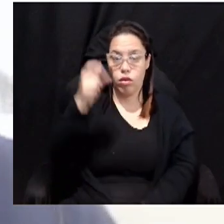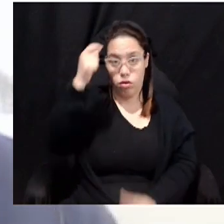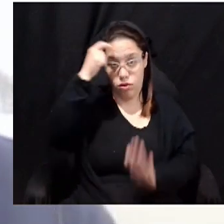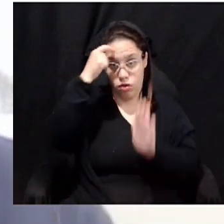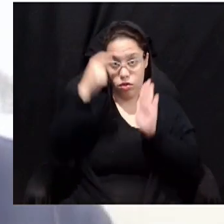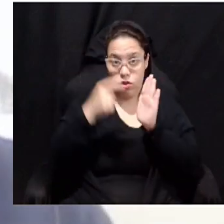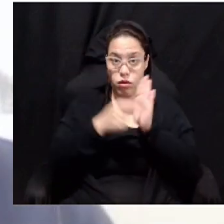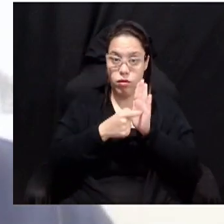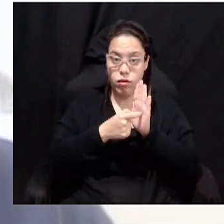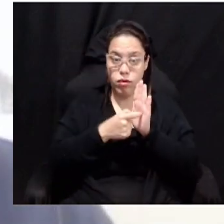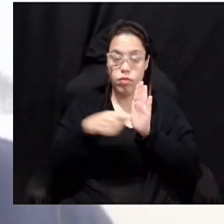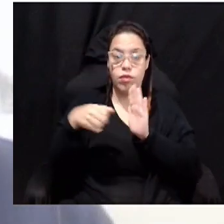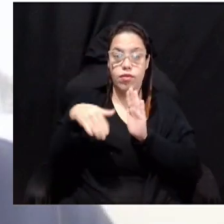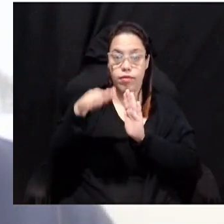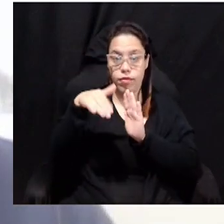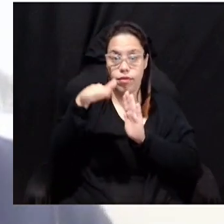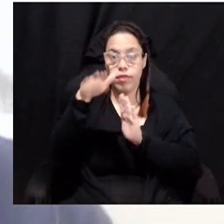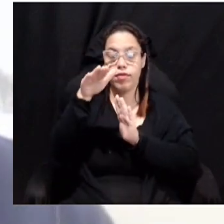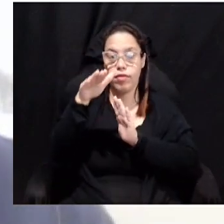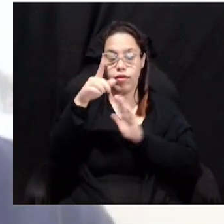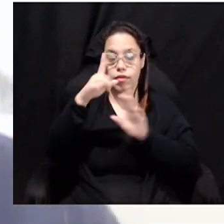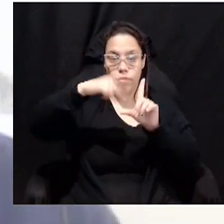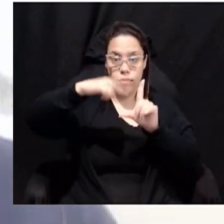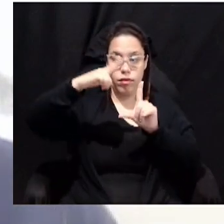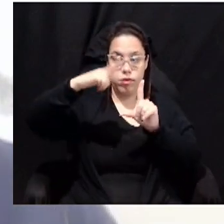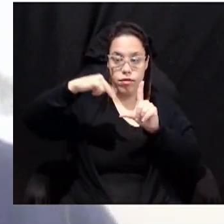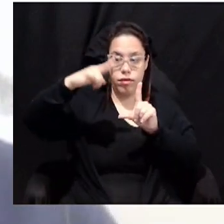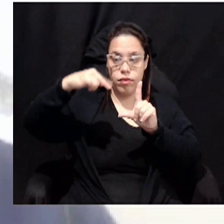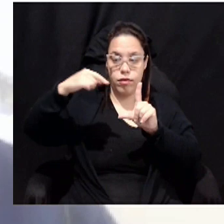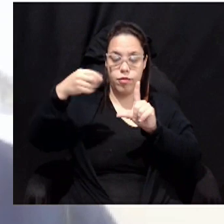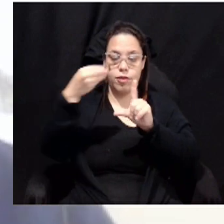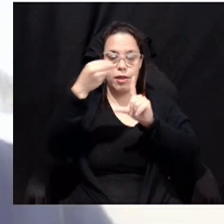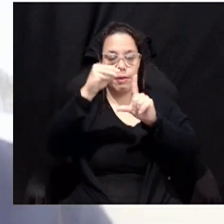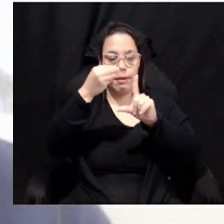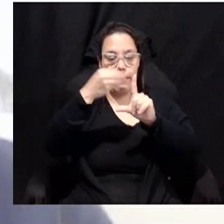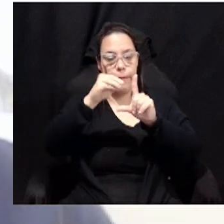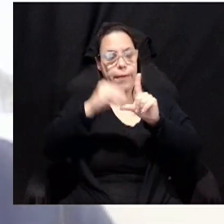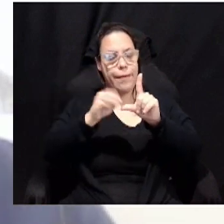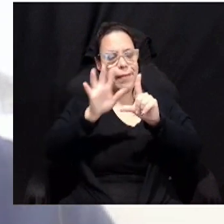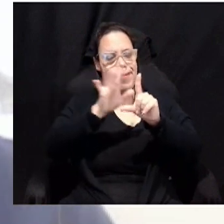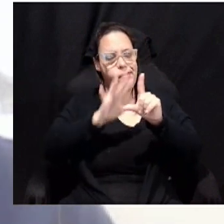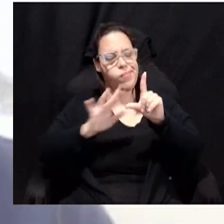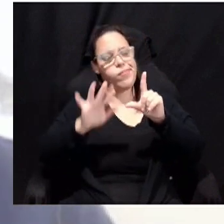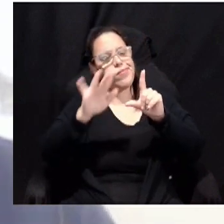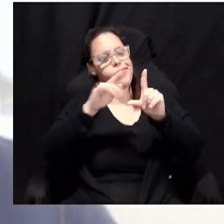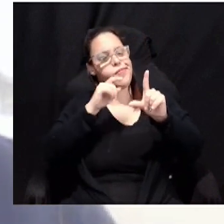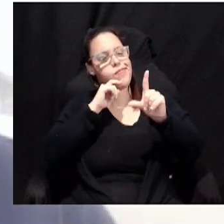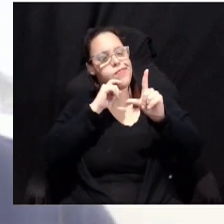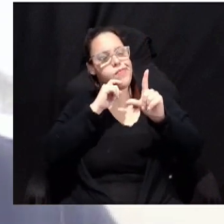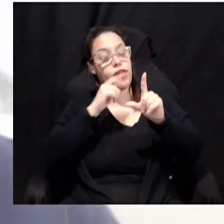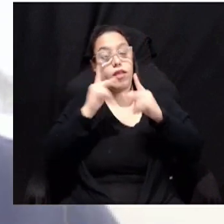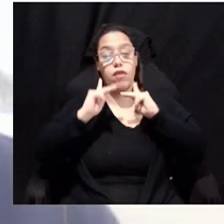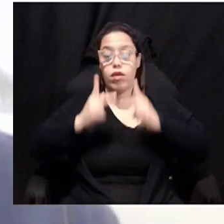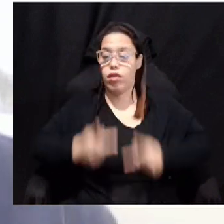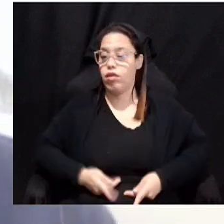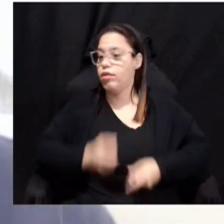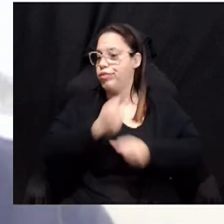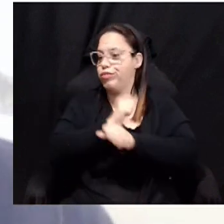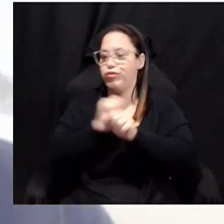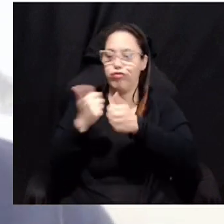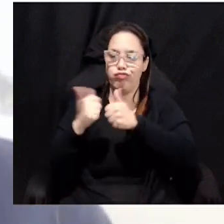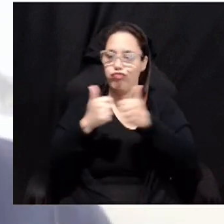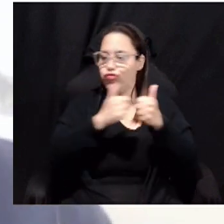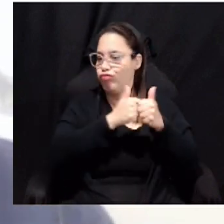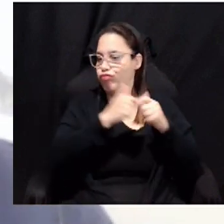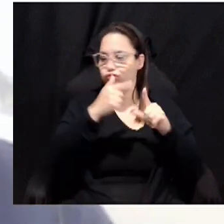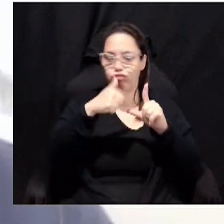vez temos mais dados para estarem sendo monitorados e humanamente se torna impossível essa análise de tantos dados. Então nós